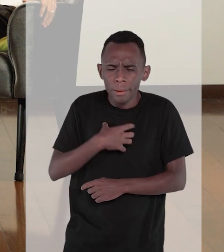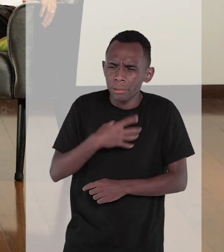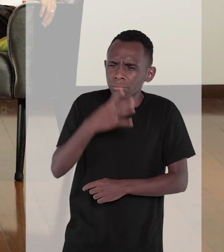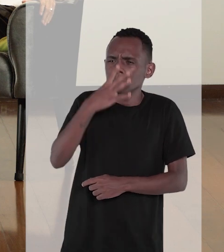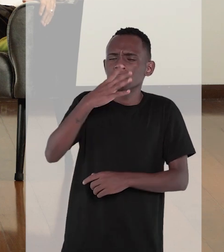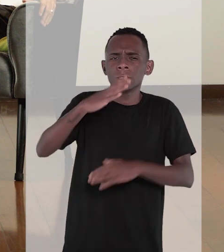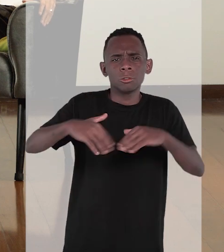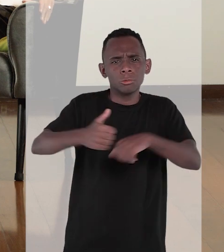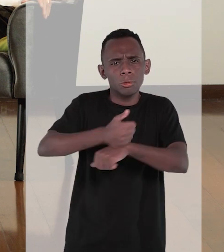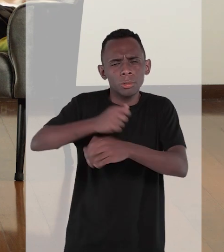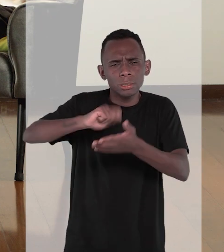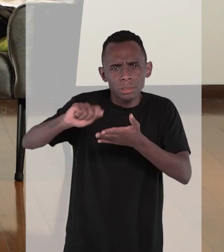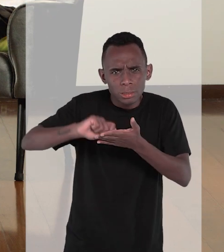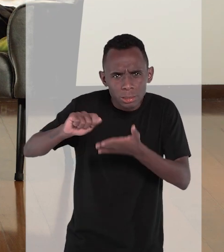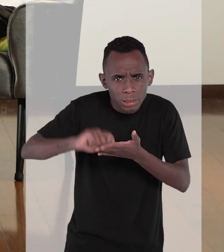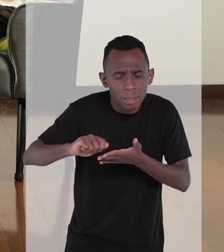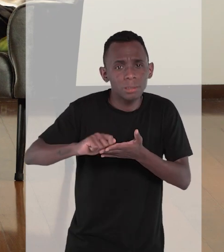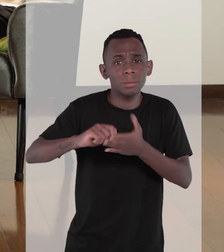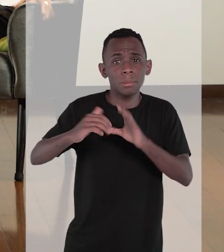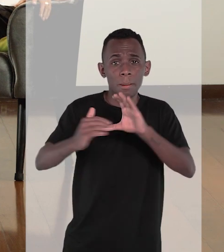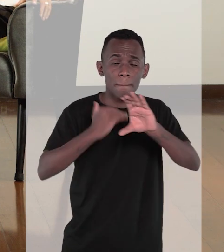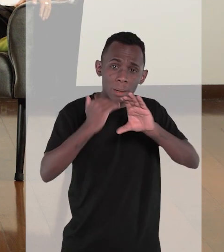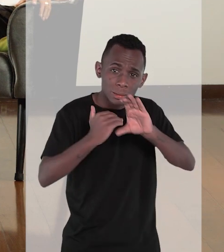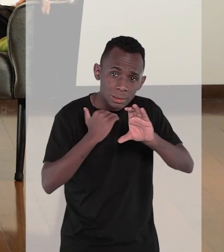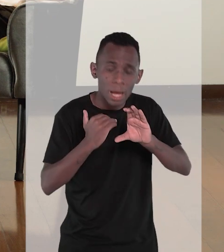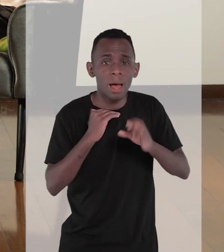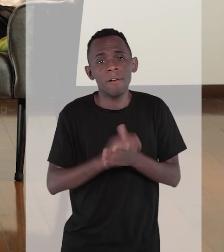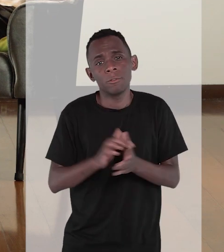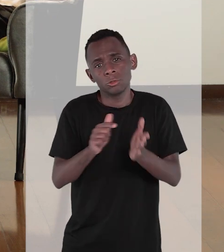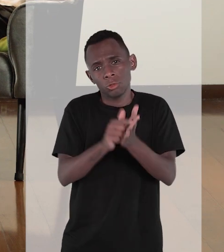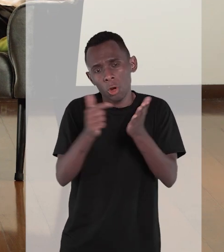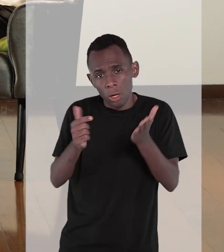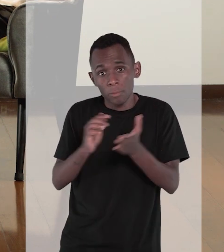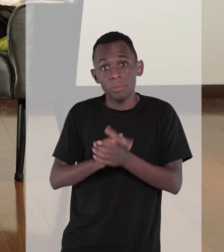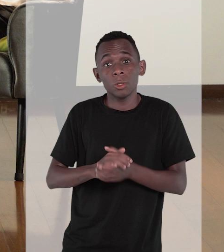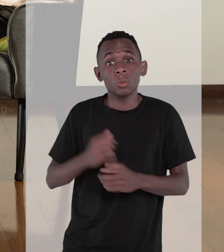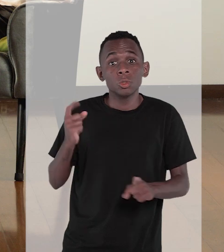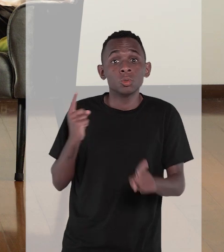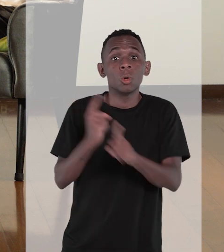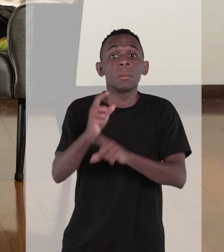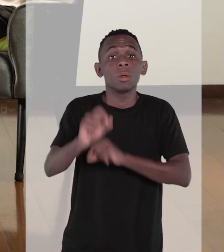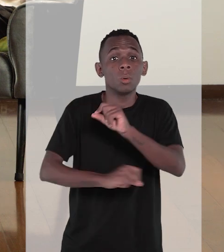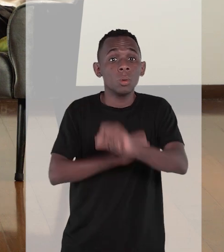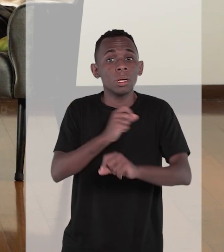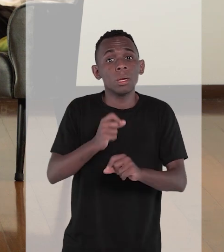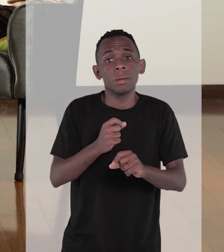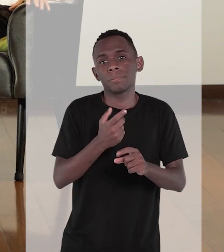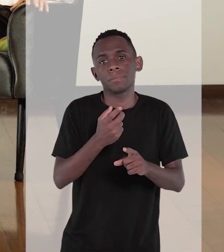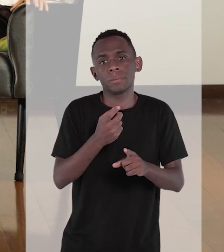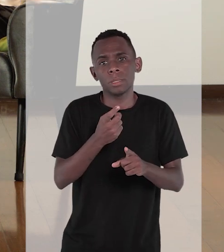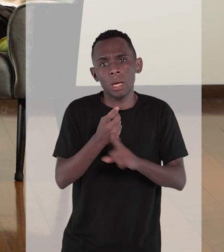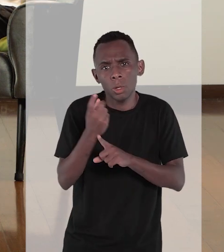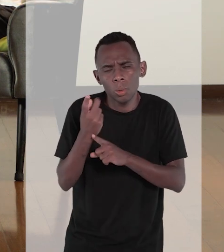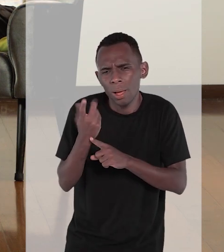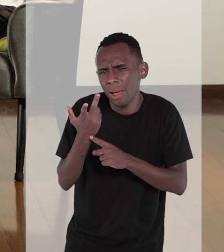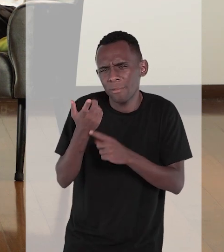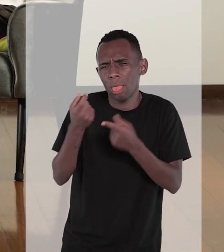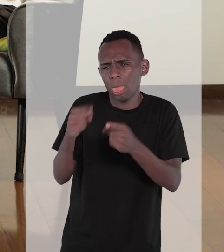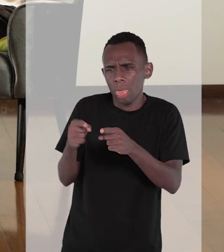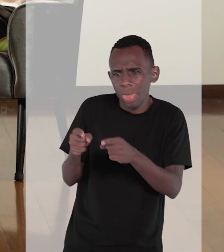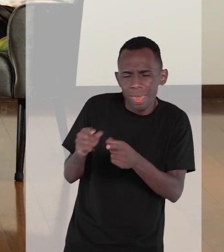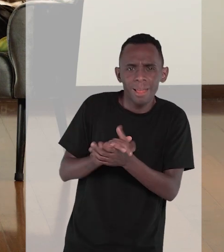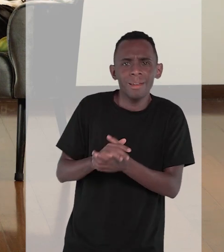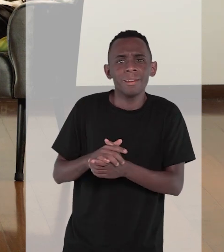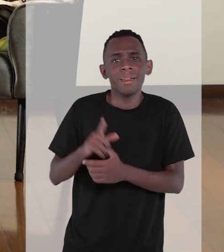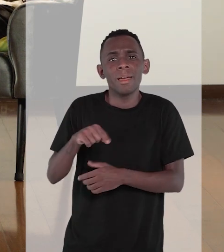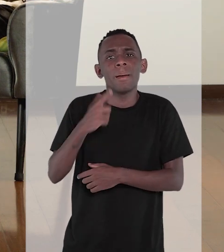imensamente os escritores, mandava para mim o jornalzinho de lá. E aí eu descobri que ele alugava um pouco os escritores, dizendo que era meu pai. Nem